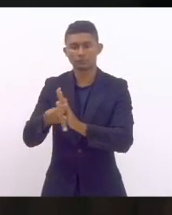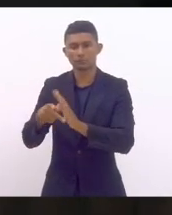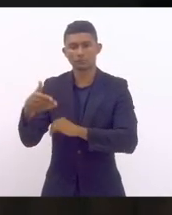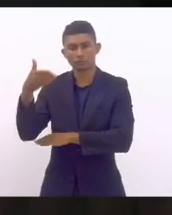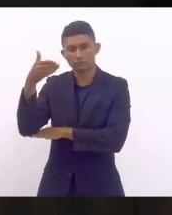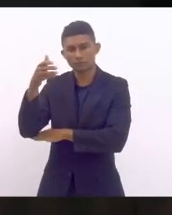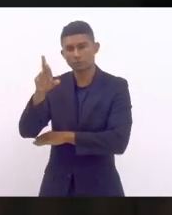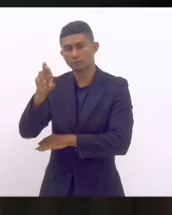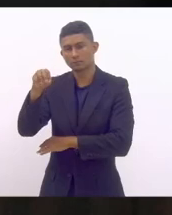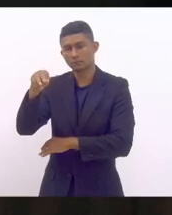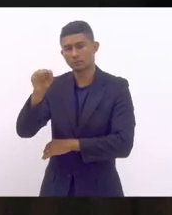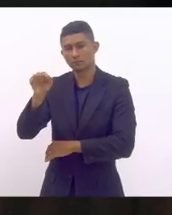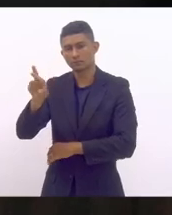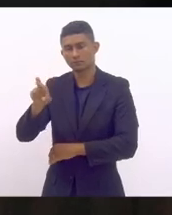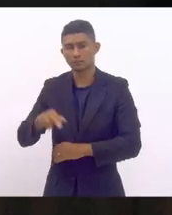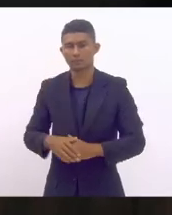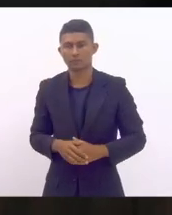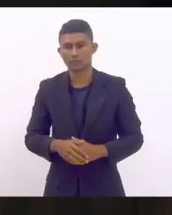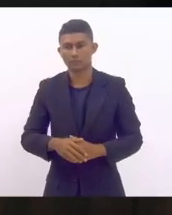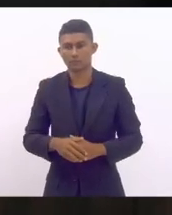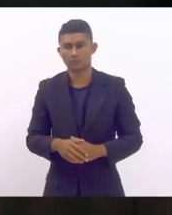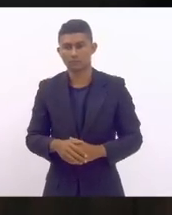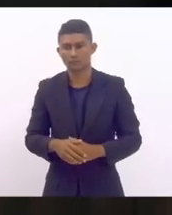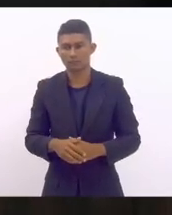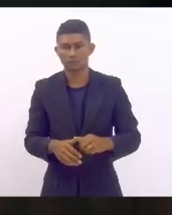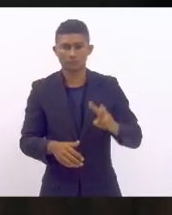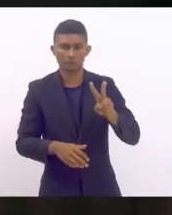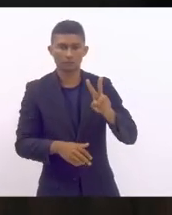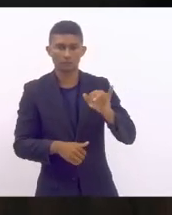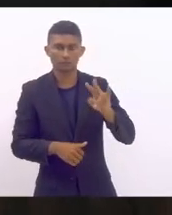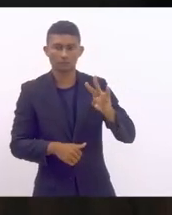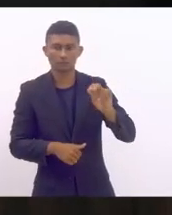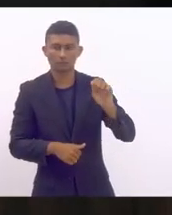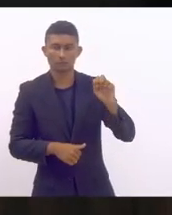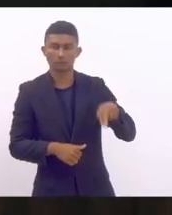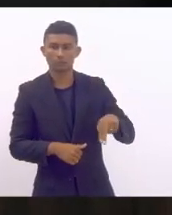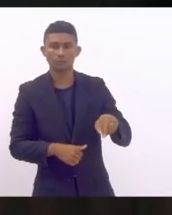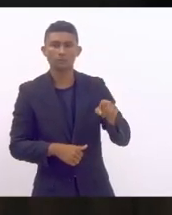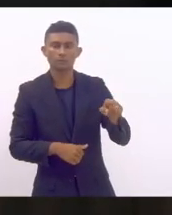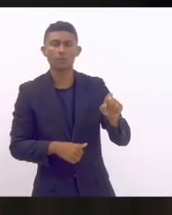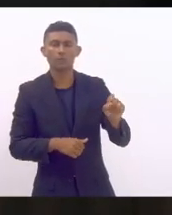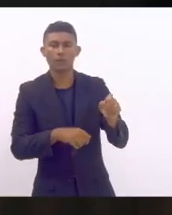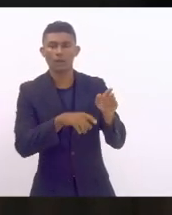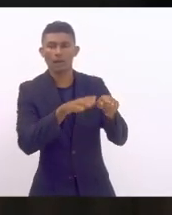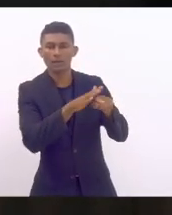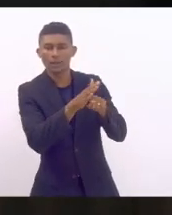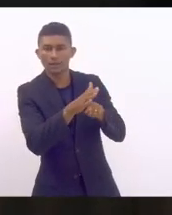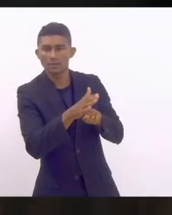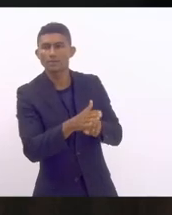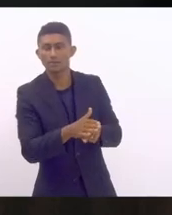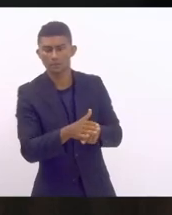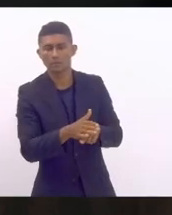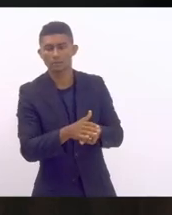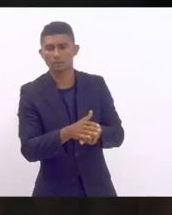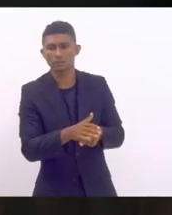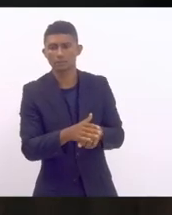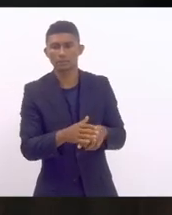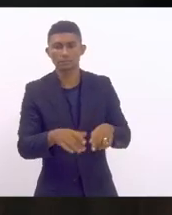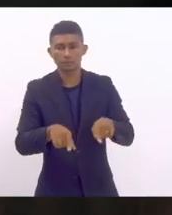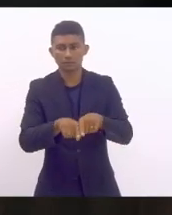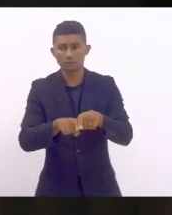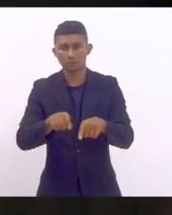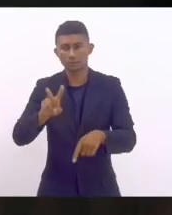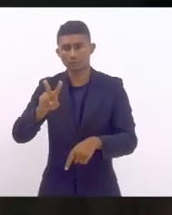Vivian Ribeiro o analista de gestão da biomanguinhos Fiocruz Valdomiro Lucas de Paiva